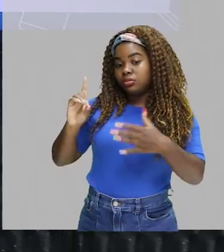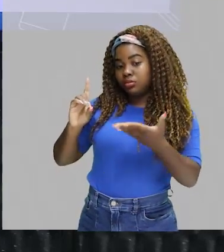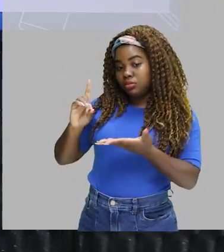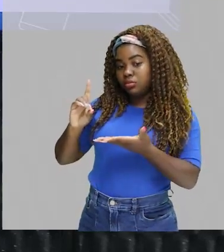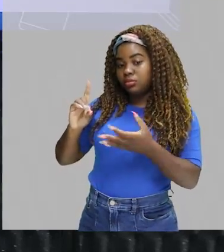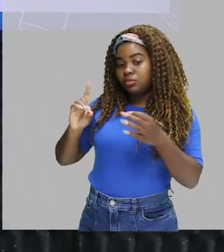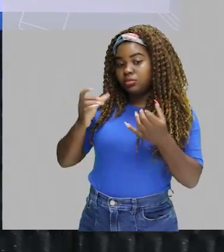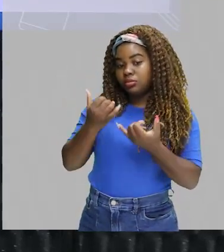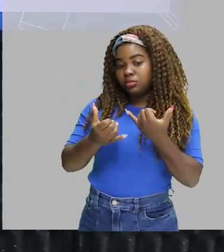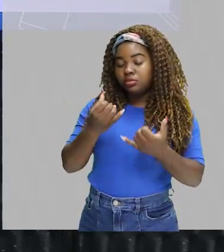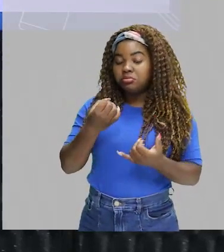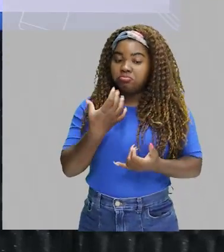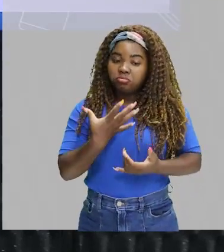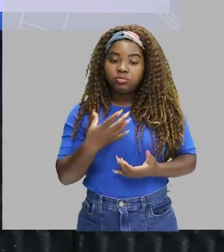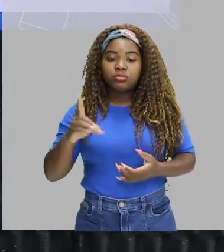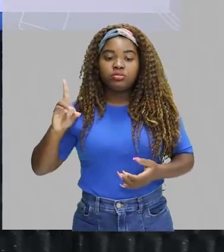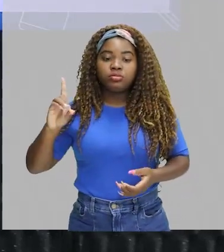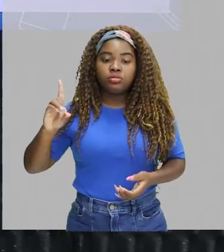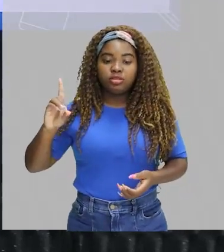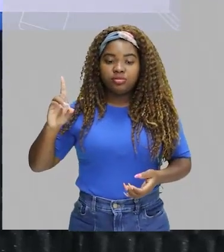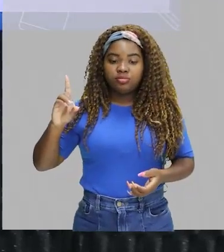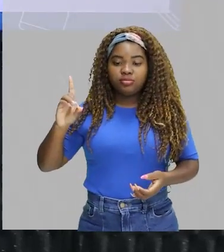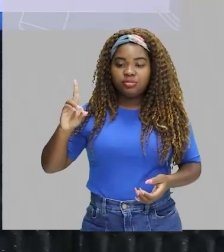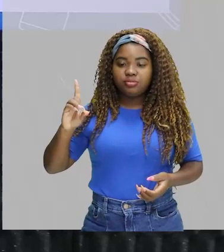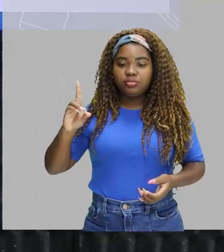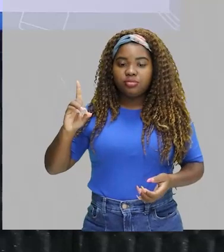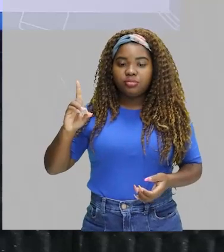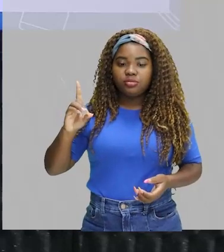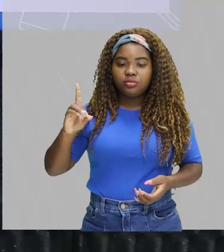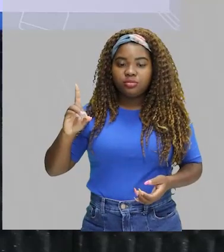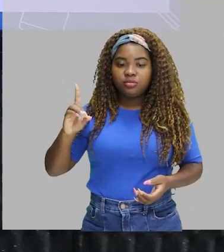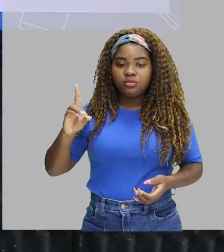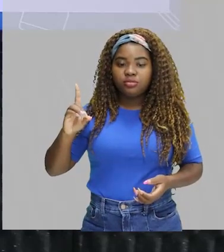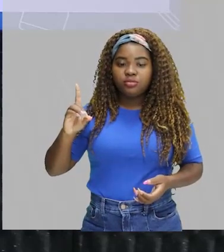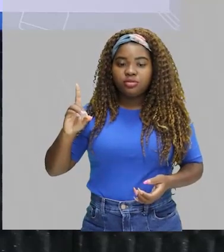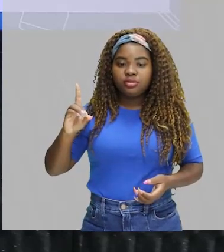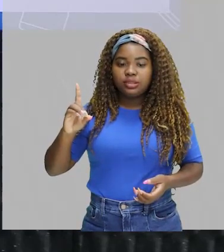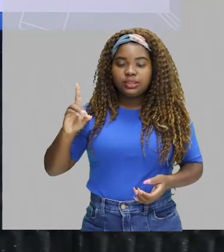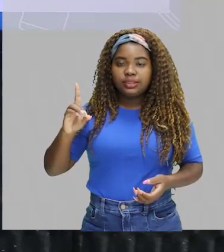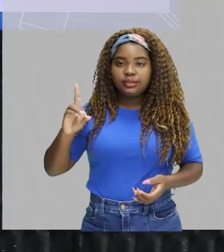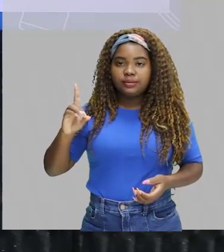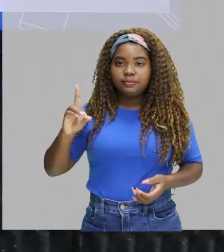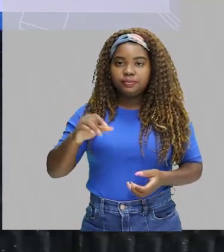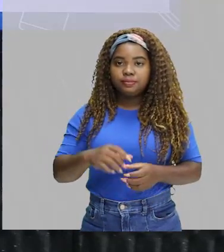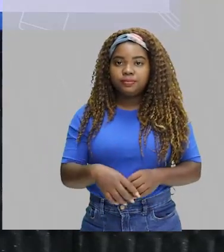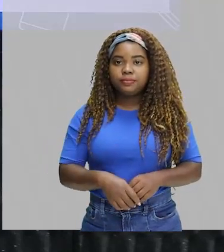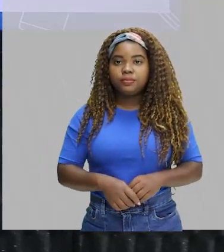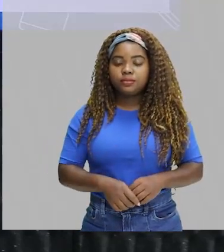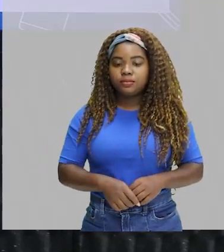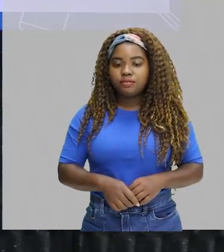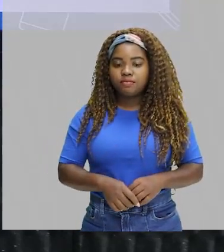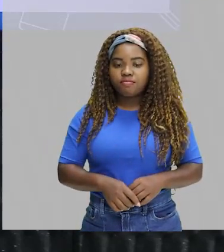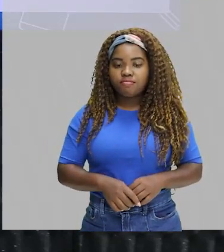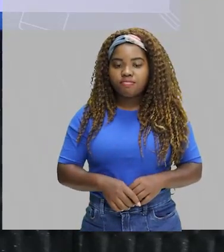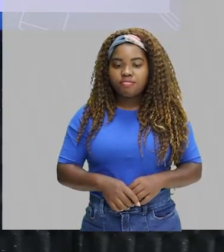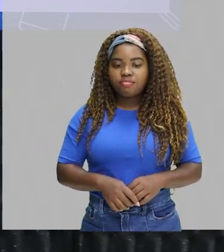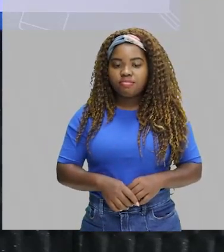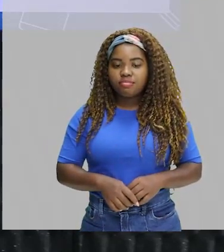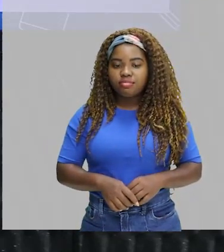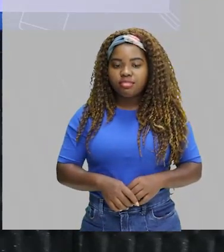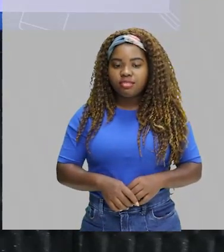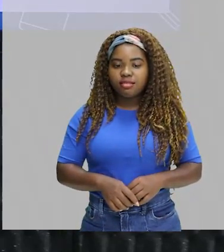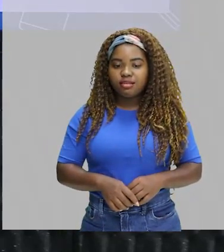evidente. Aqui o coletivo ó, fica muito mais evidente, o maior número de pessoas. Ok?